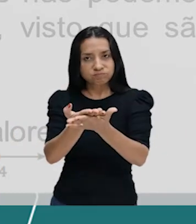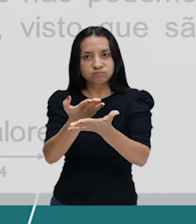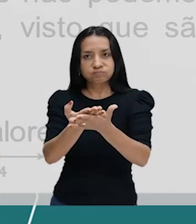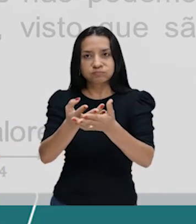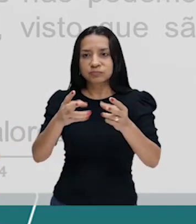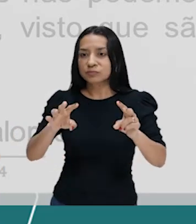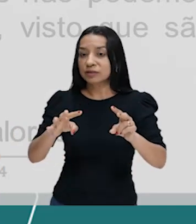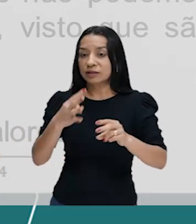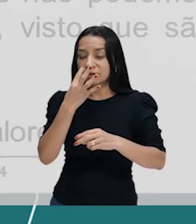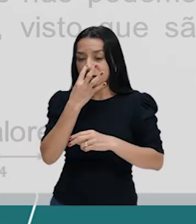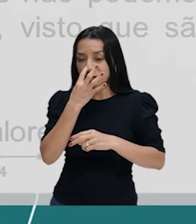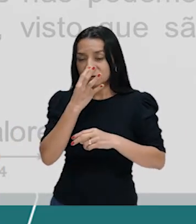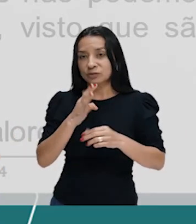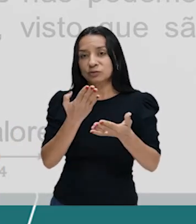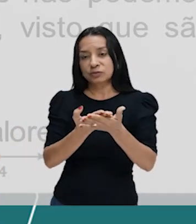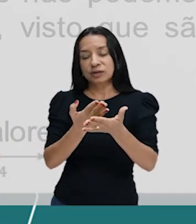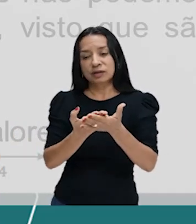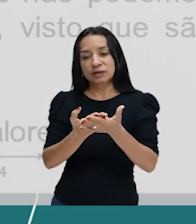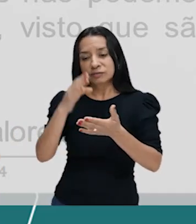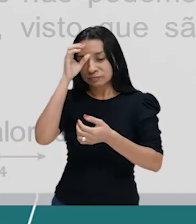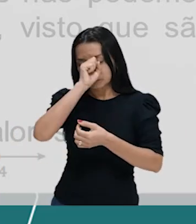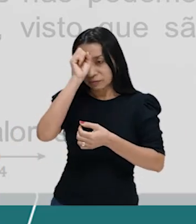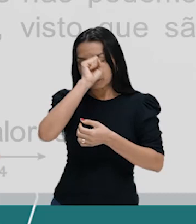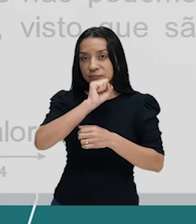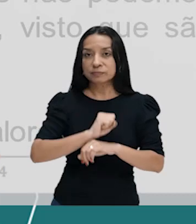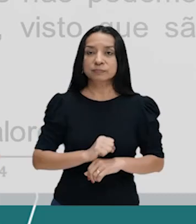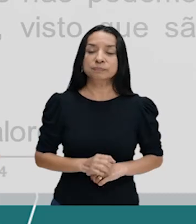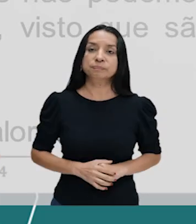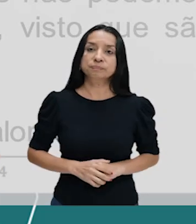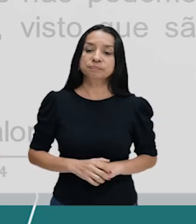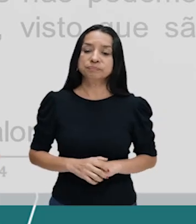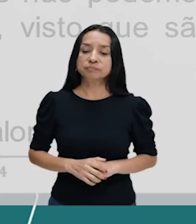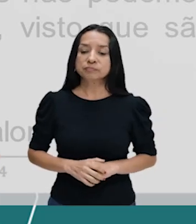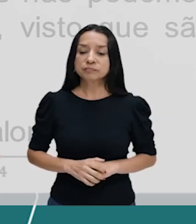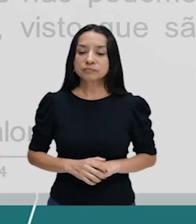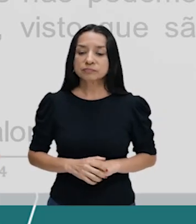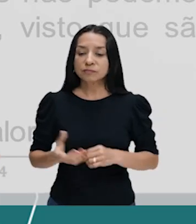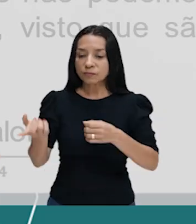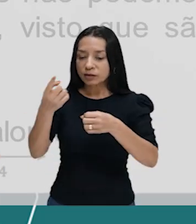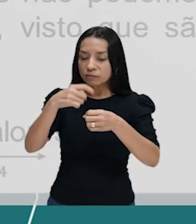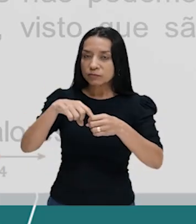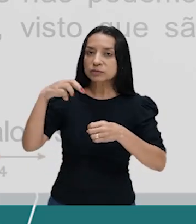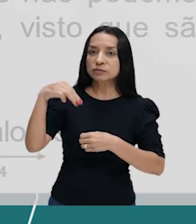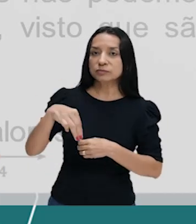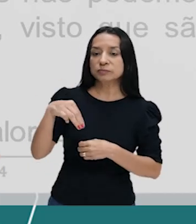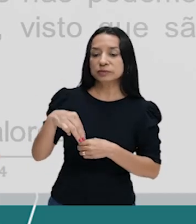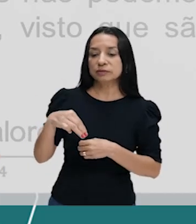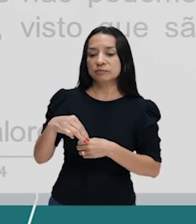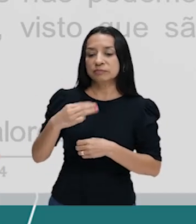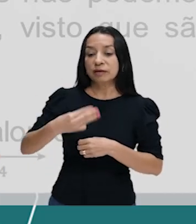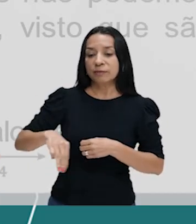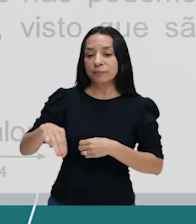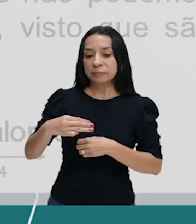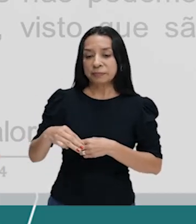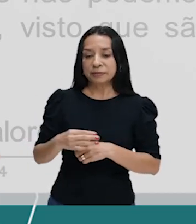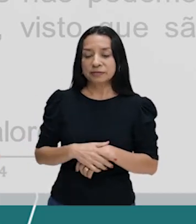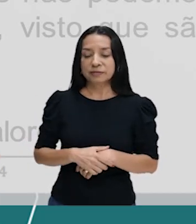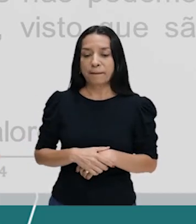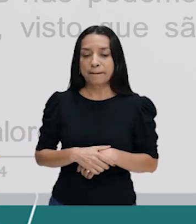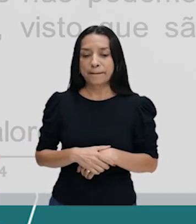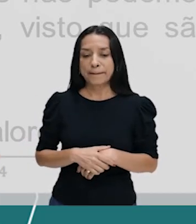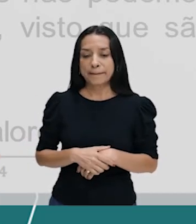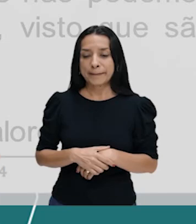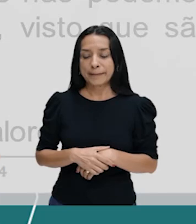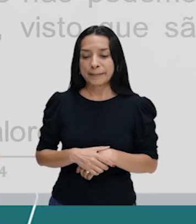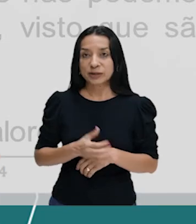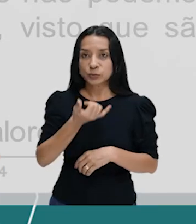a aula e a gente acaba que aprende, né? Não tem como, né? Então, voltando aqui para a matemática, que essa aqui que é a minha praia. Então, colocando